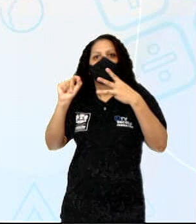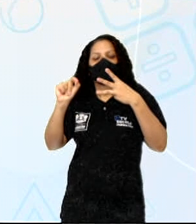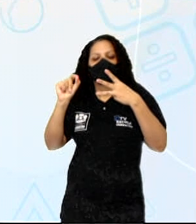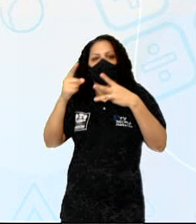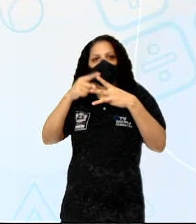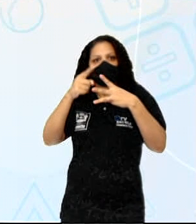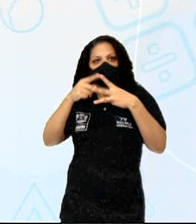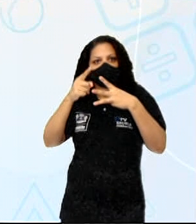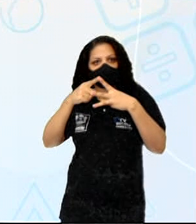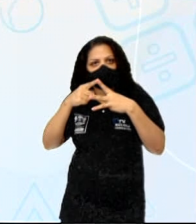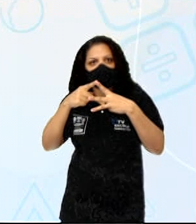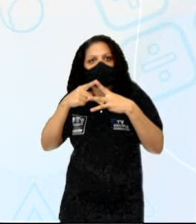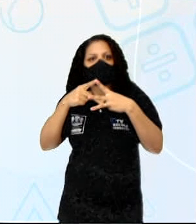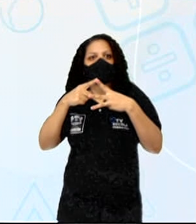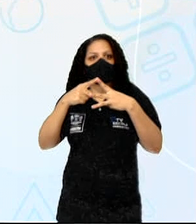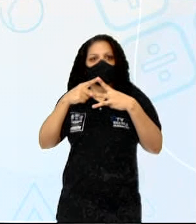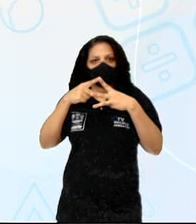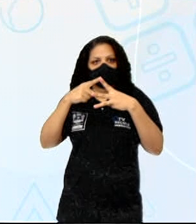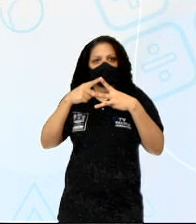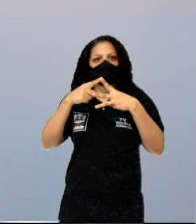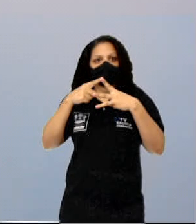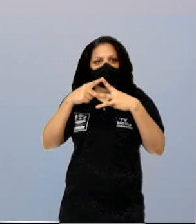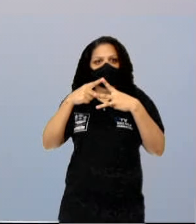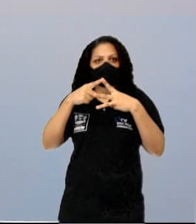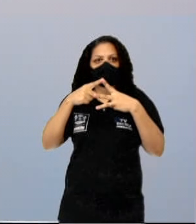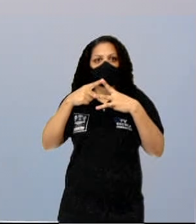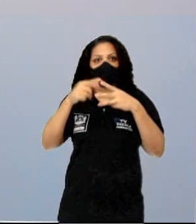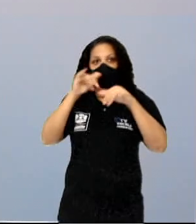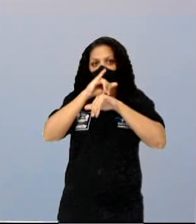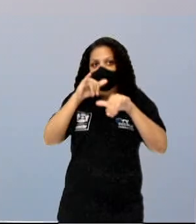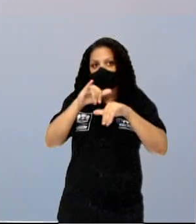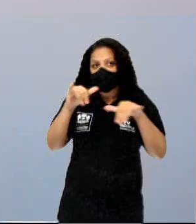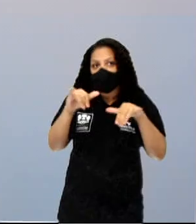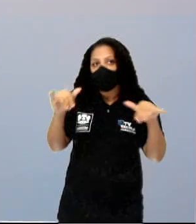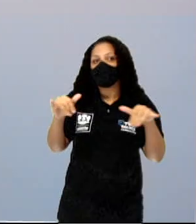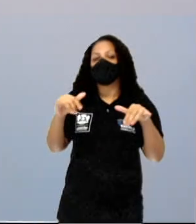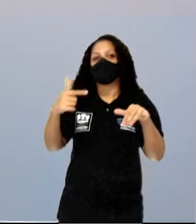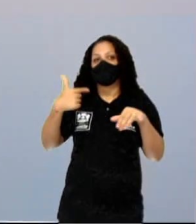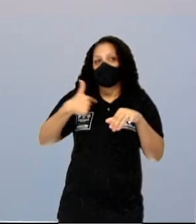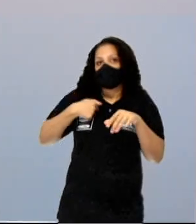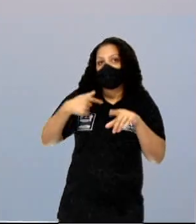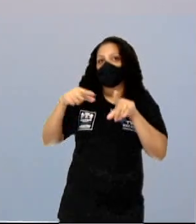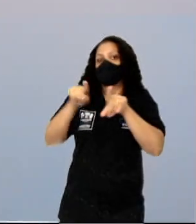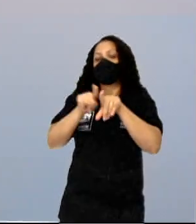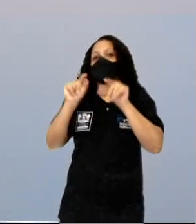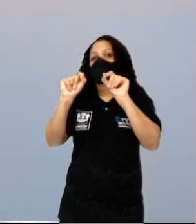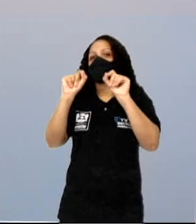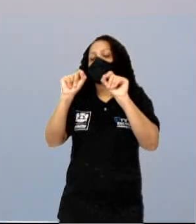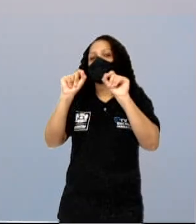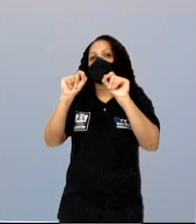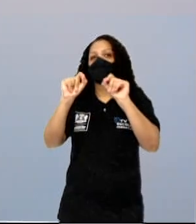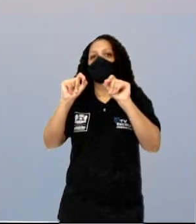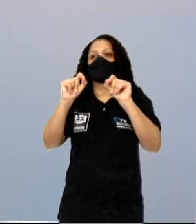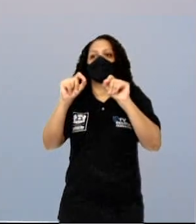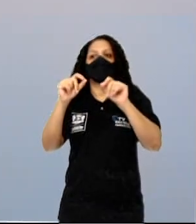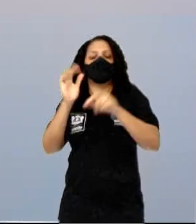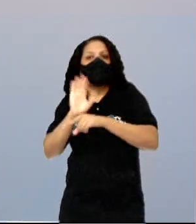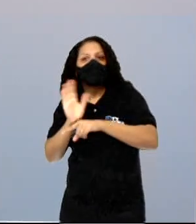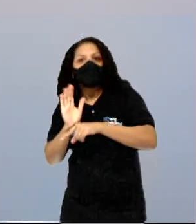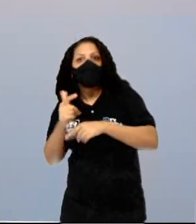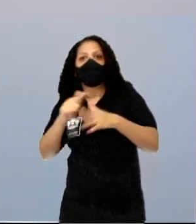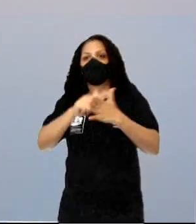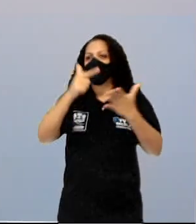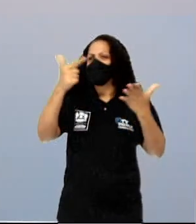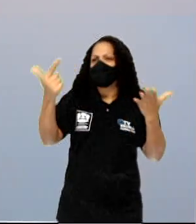Vargas, com a produção, por exemplo, de filmes, de peças de teatro, de revistas, de jornais, de